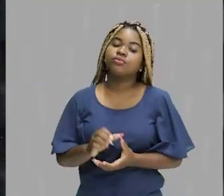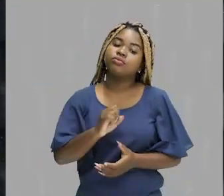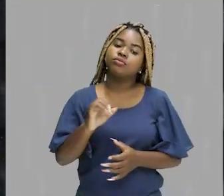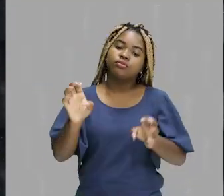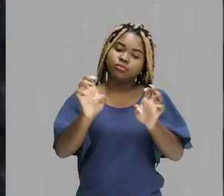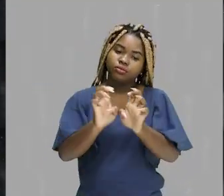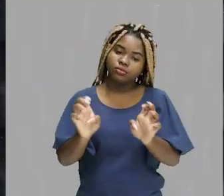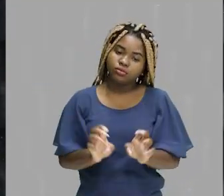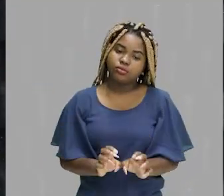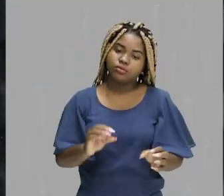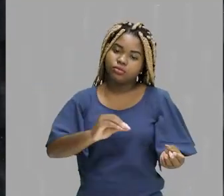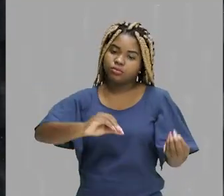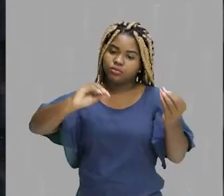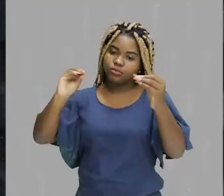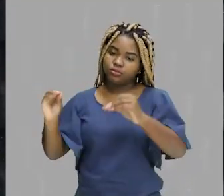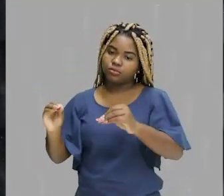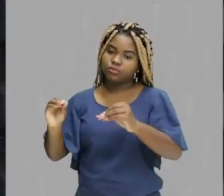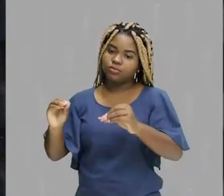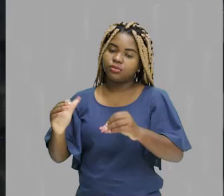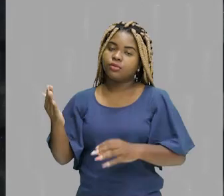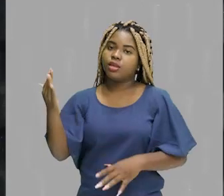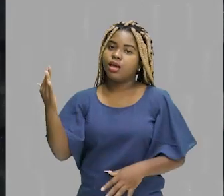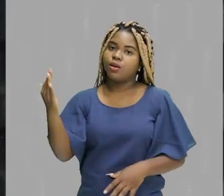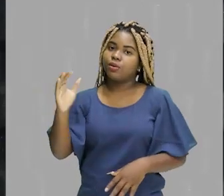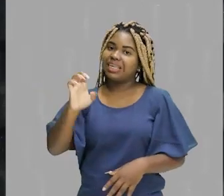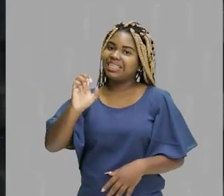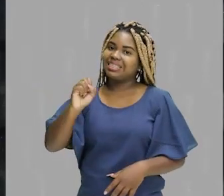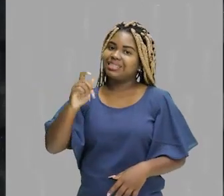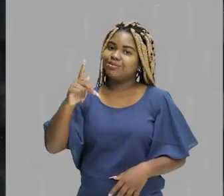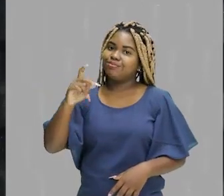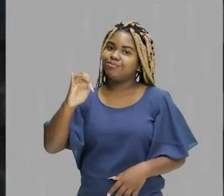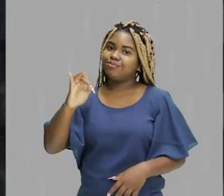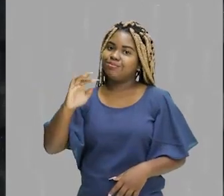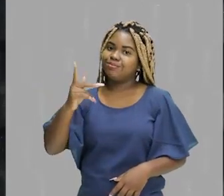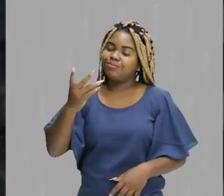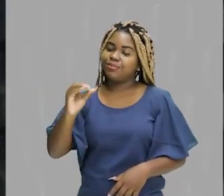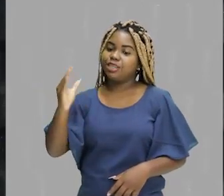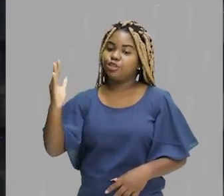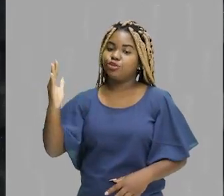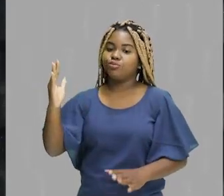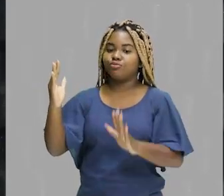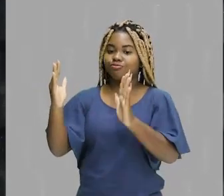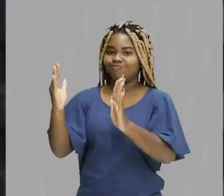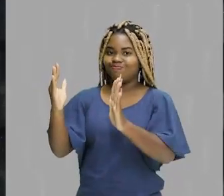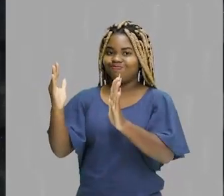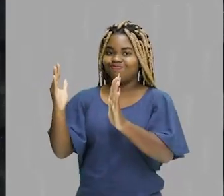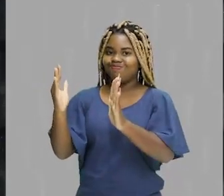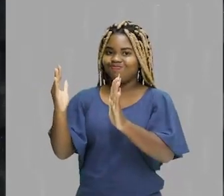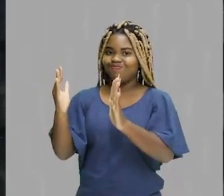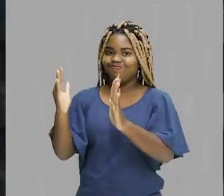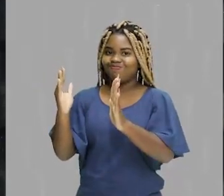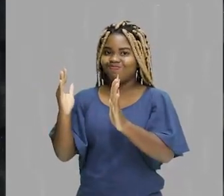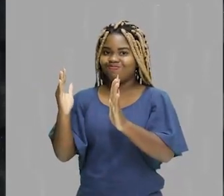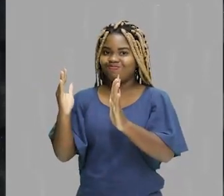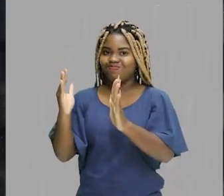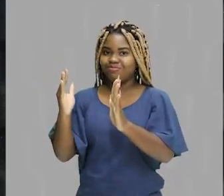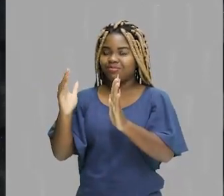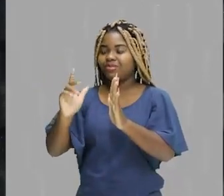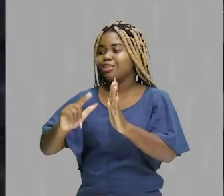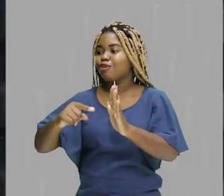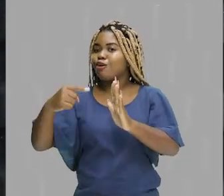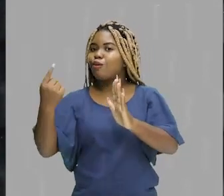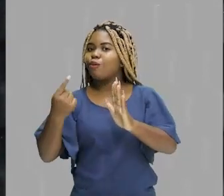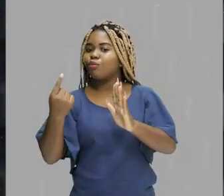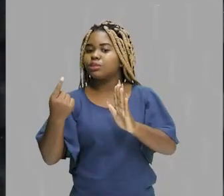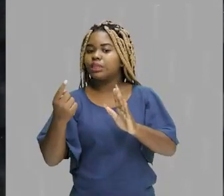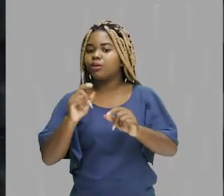estrutura for colocada em frente ao espelho, né, eu vou ter sua imagem especular. E essa imagem